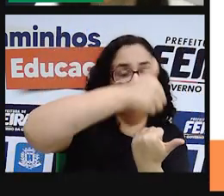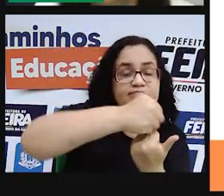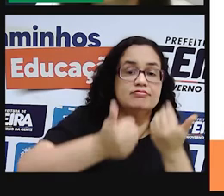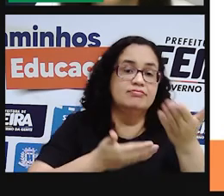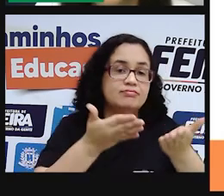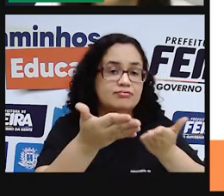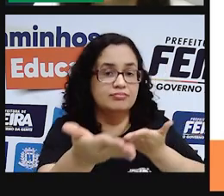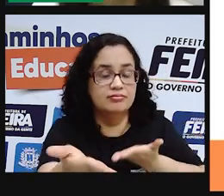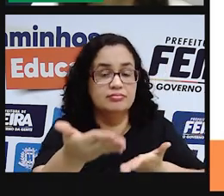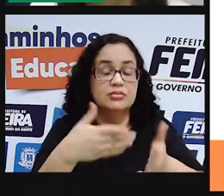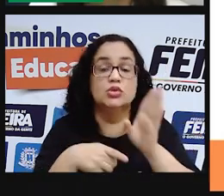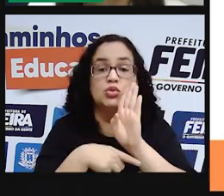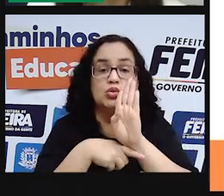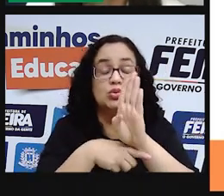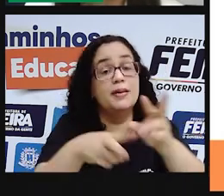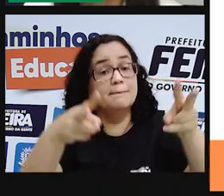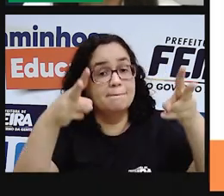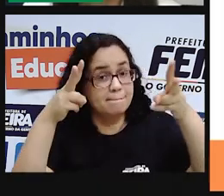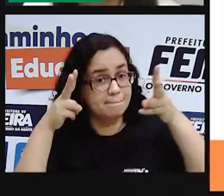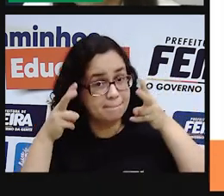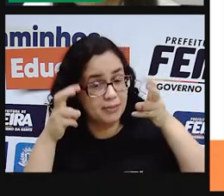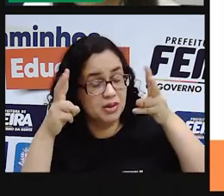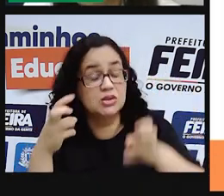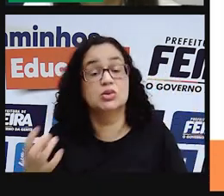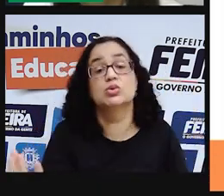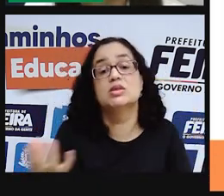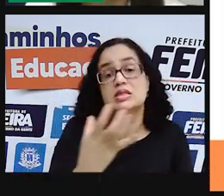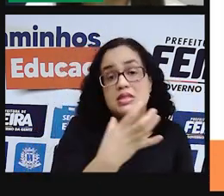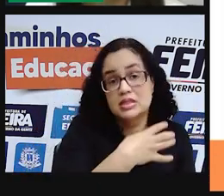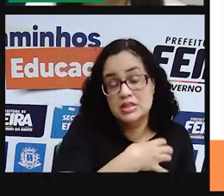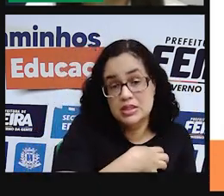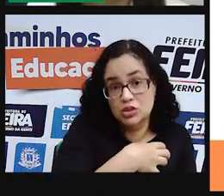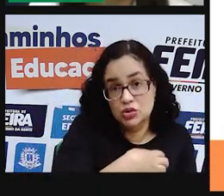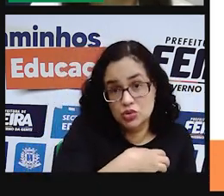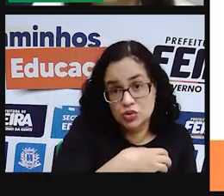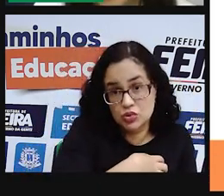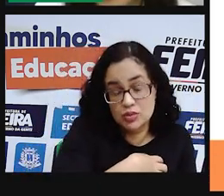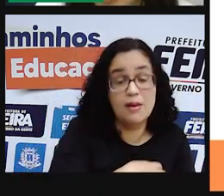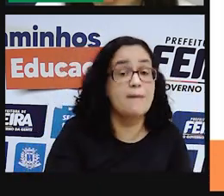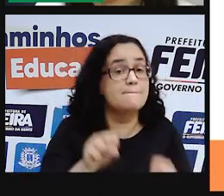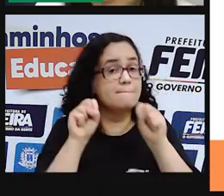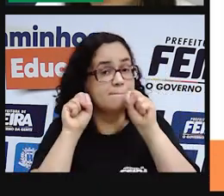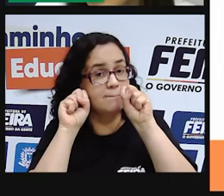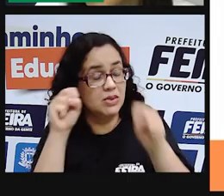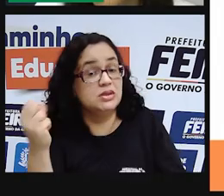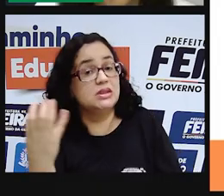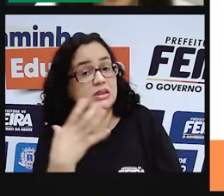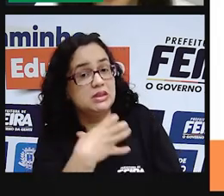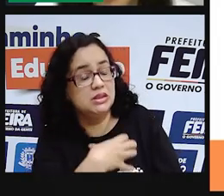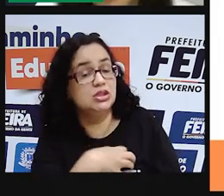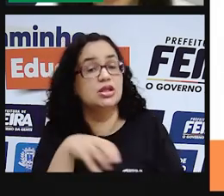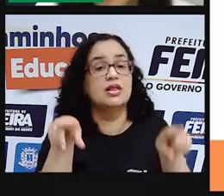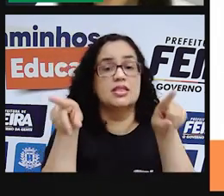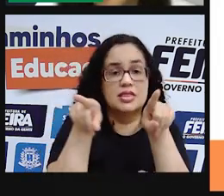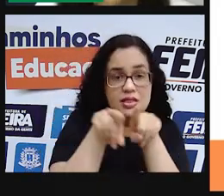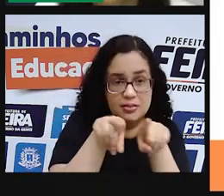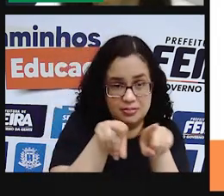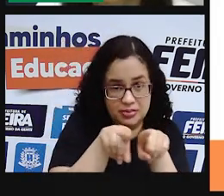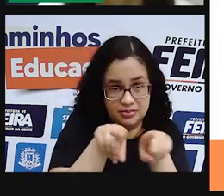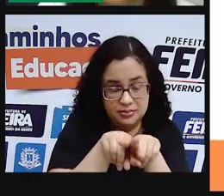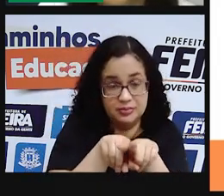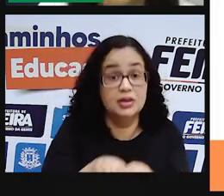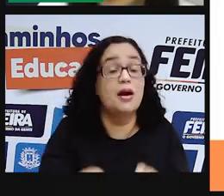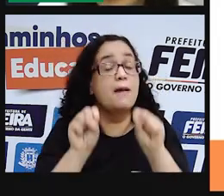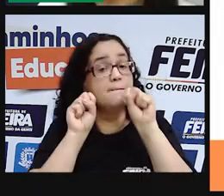eu perceber que o outro está sentindo, né? Eu poderia estar sentindo também e eu não estaria bem. Então, se